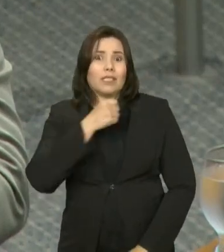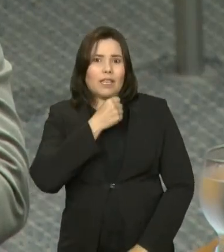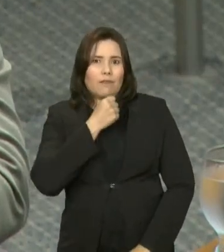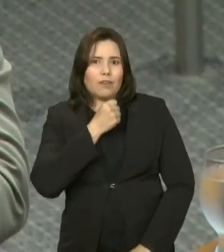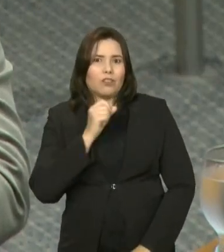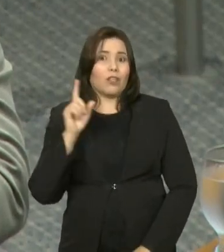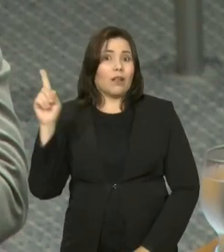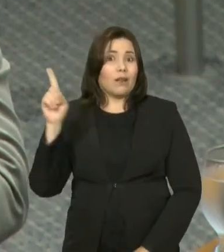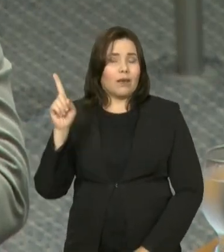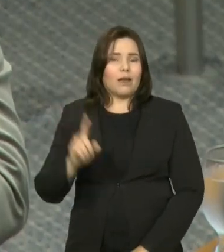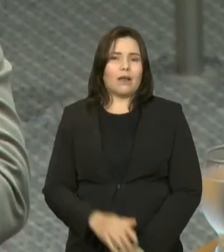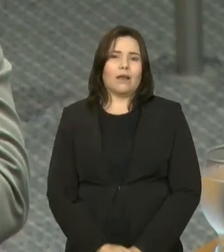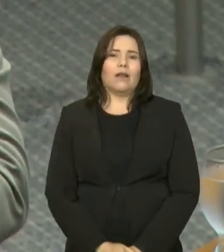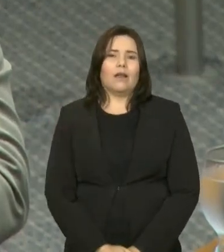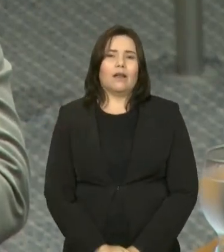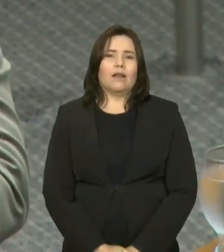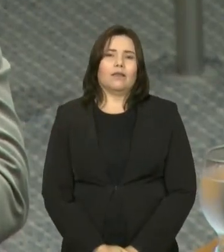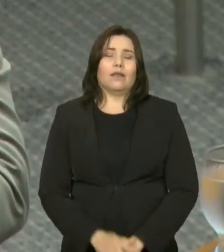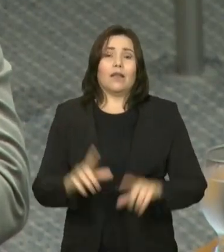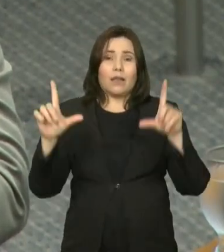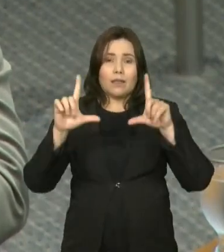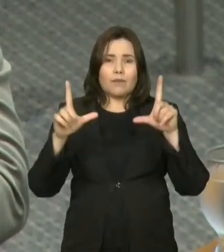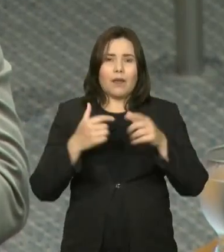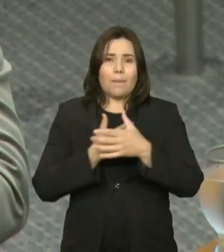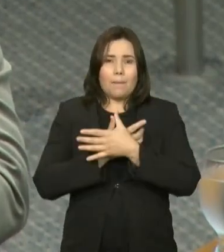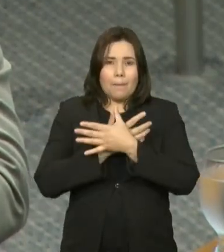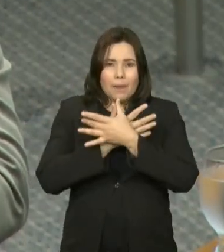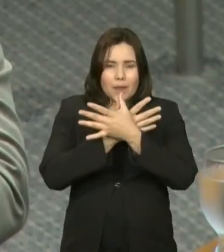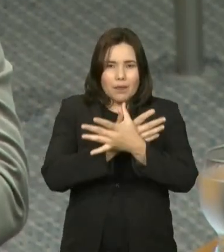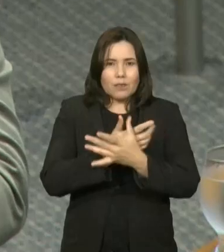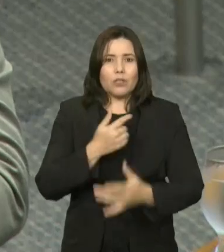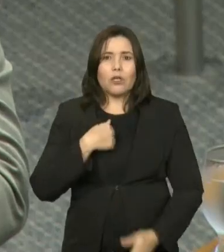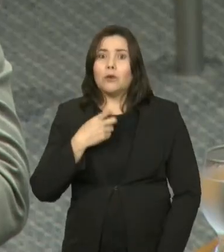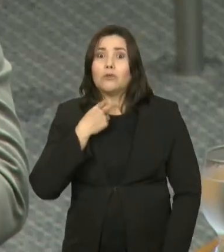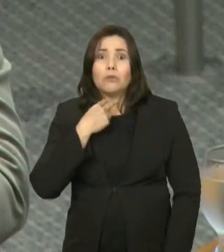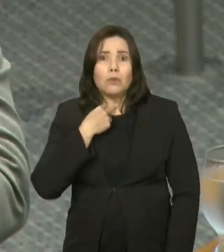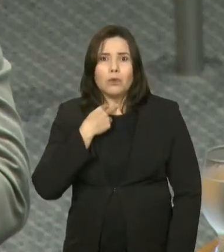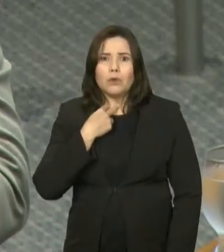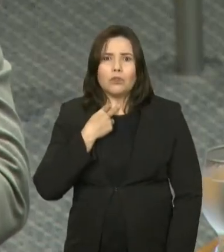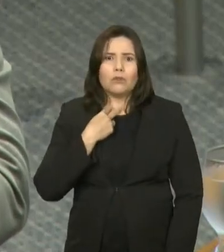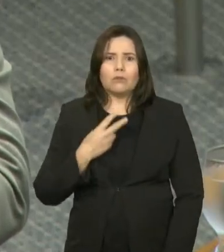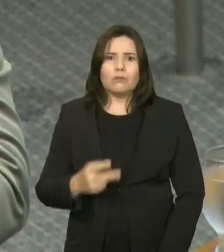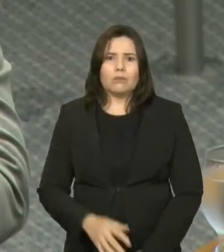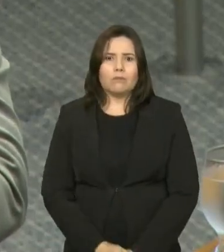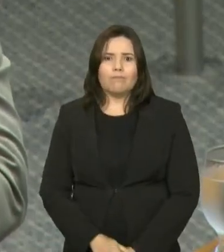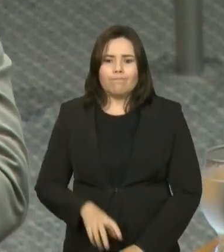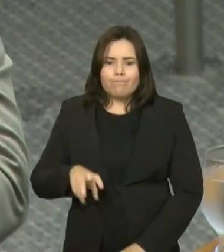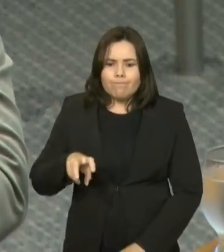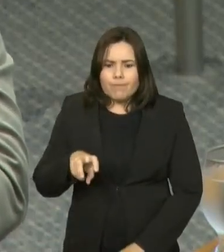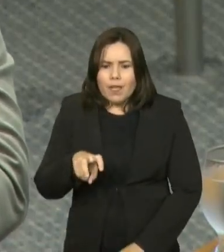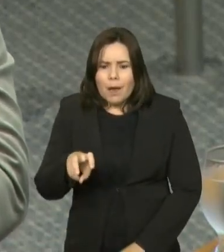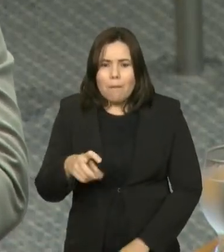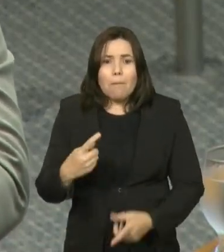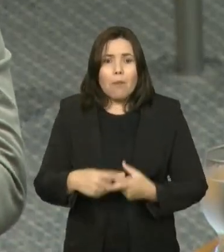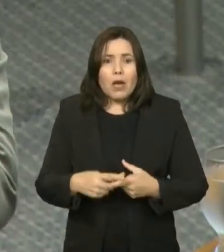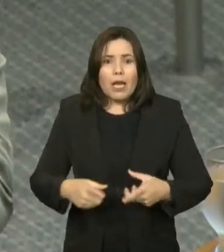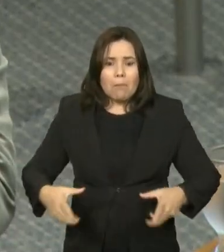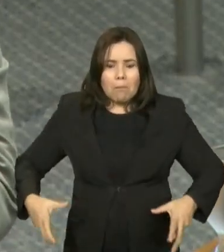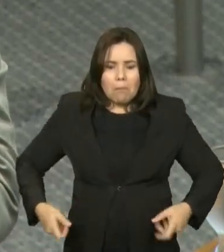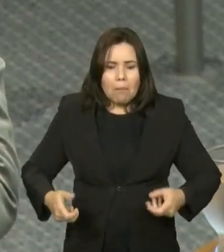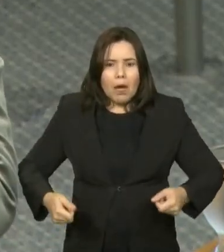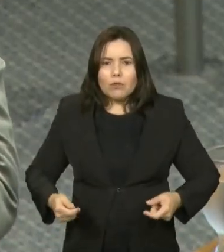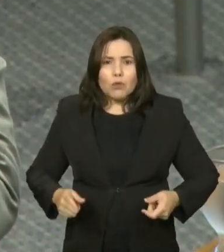TV Mirante e não pude ir até o estúdio com ela para acompanhar, porque não tinha acessibilidade. E